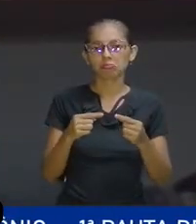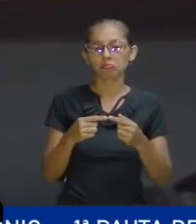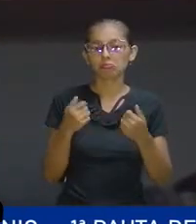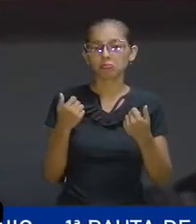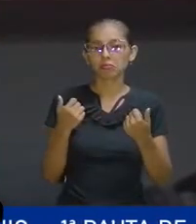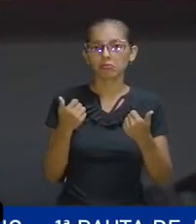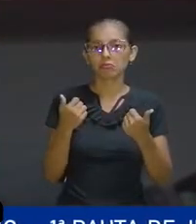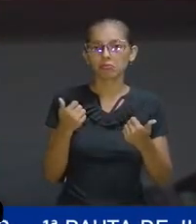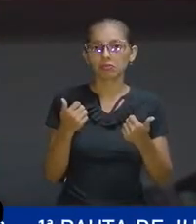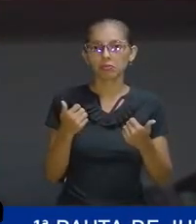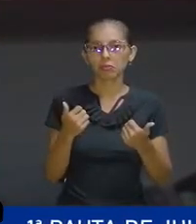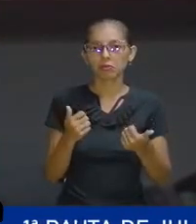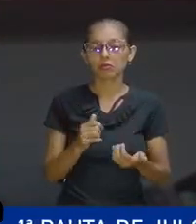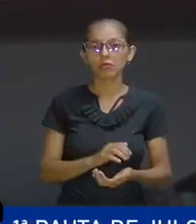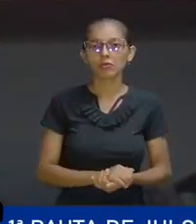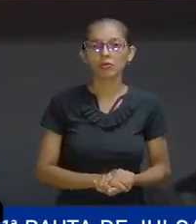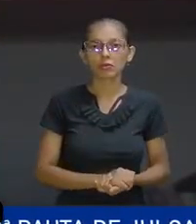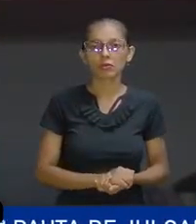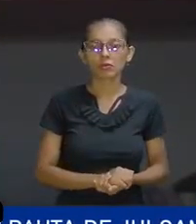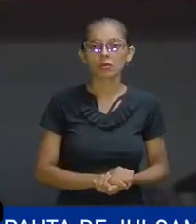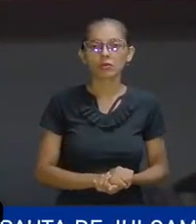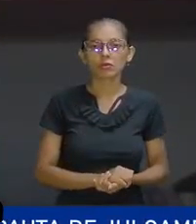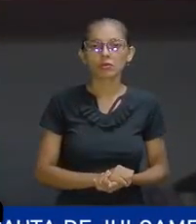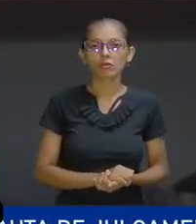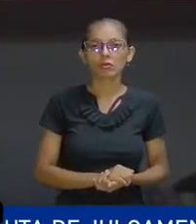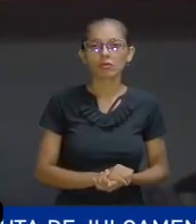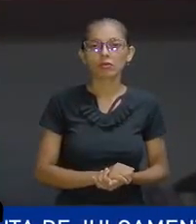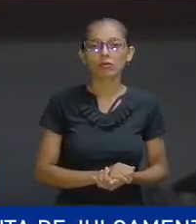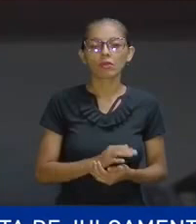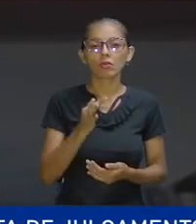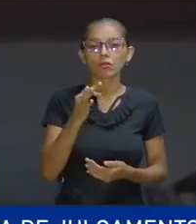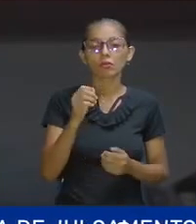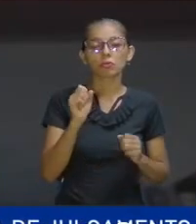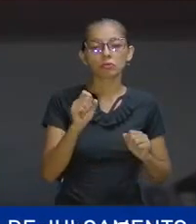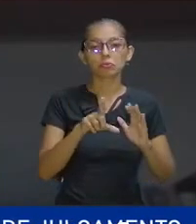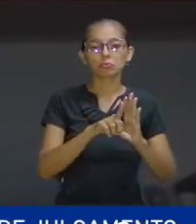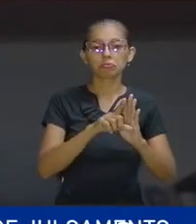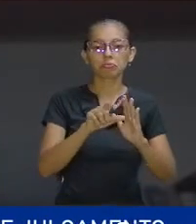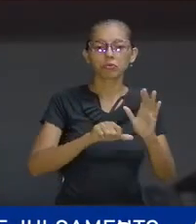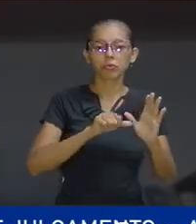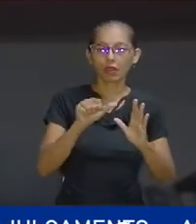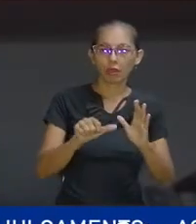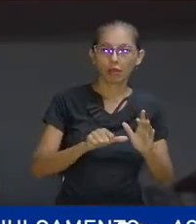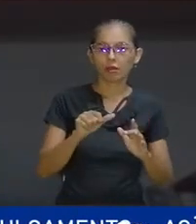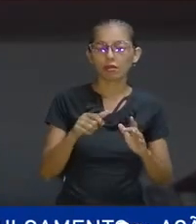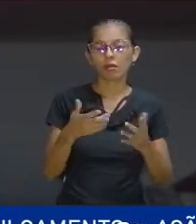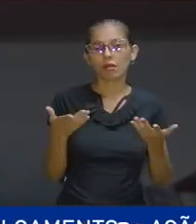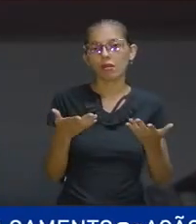evitar situações que de forma indireta acabam desequilibrando. Mas nós não temos